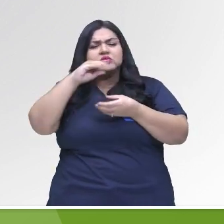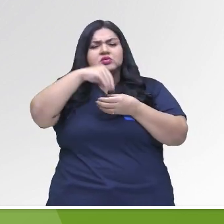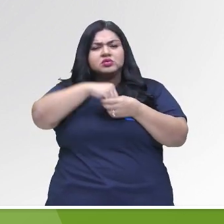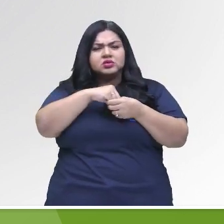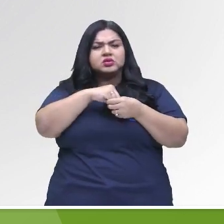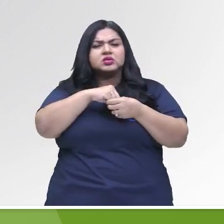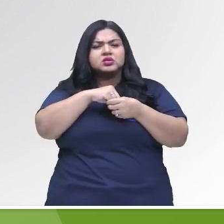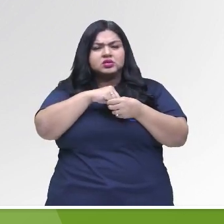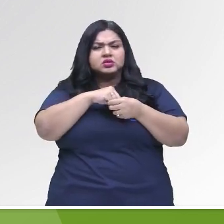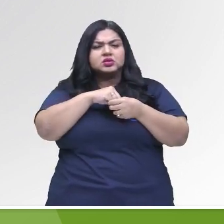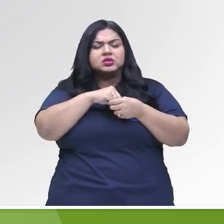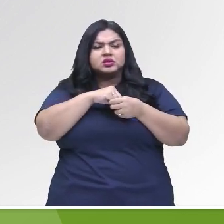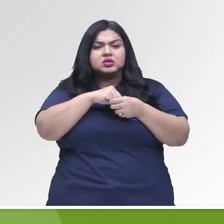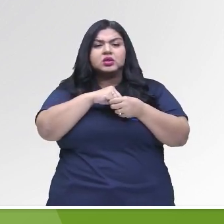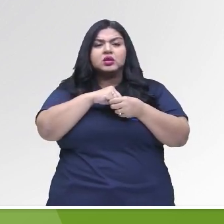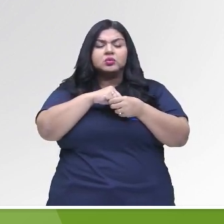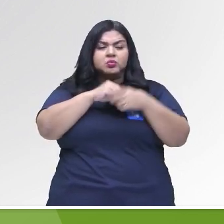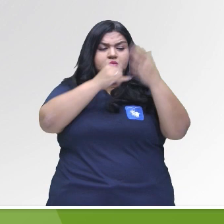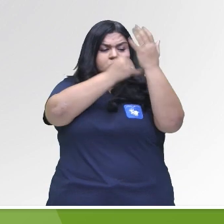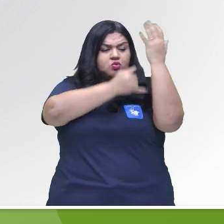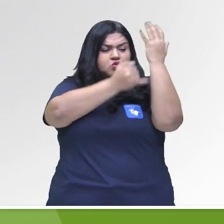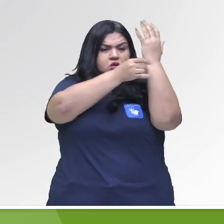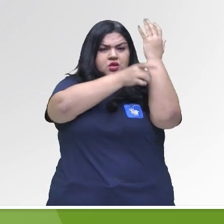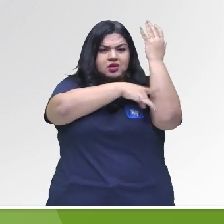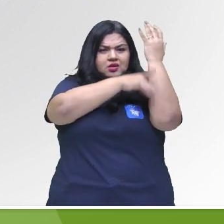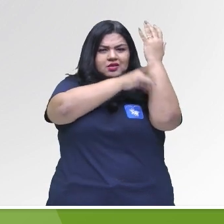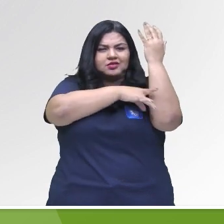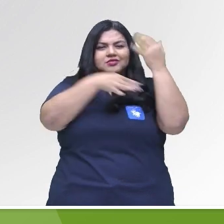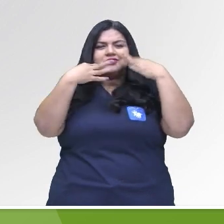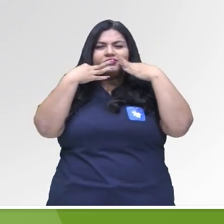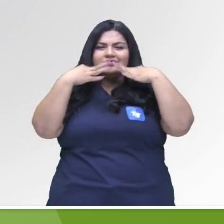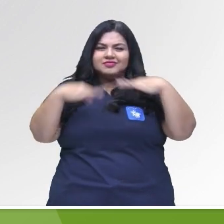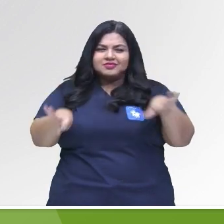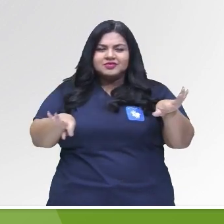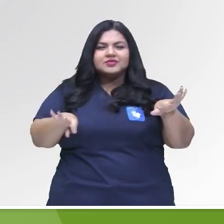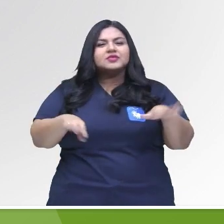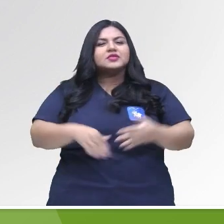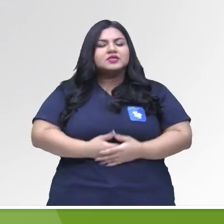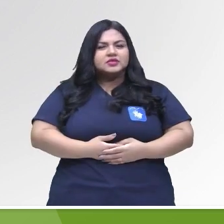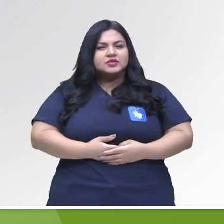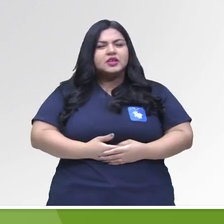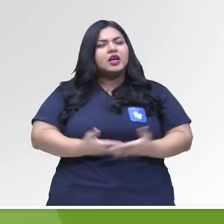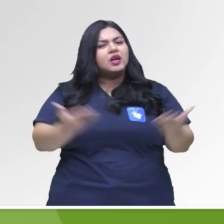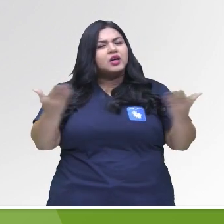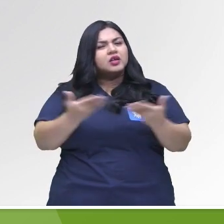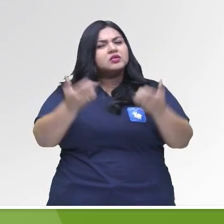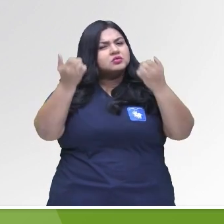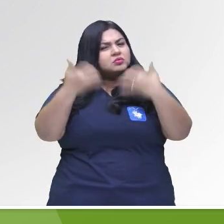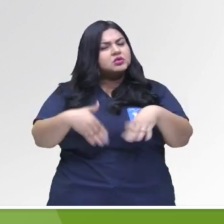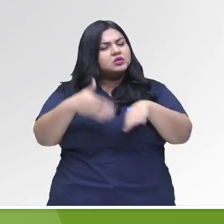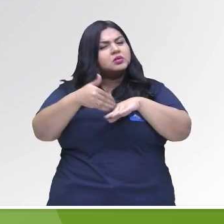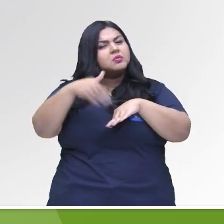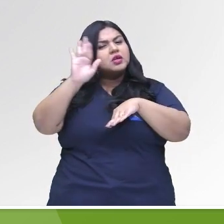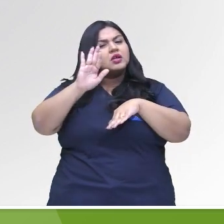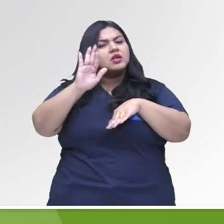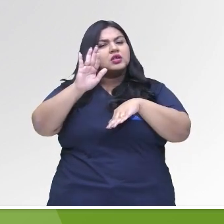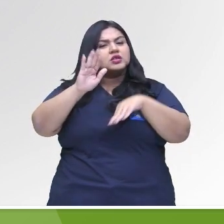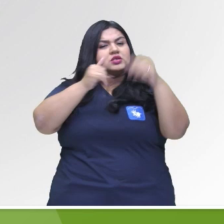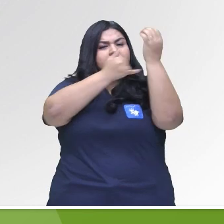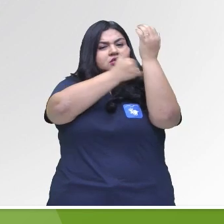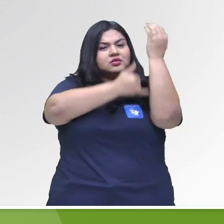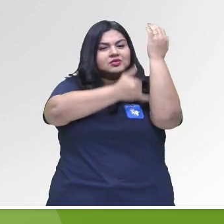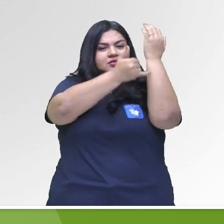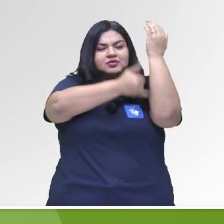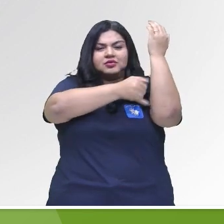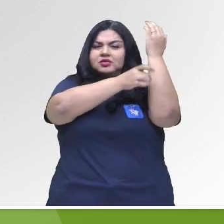aplicações para a borracha natural, tá, gente? Então, vamos falar um pouquinho mais sobre essa borracha. E